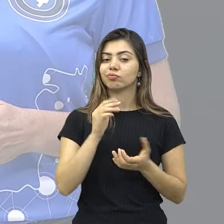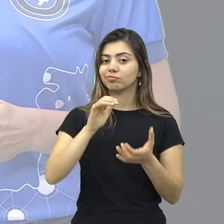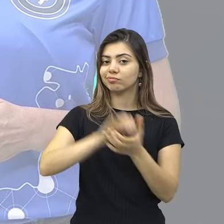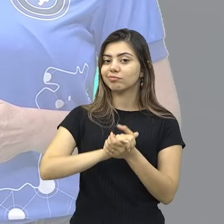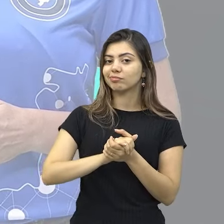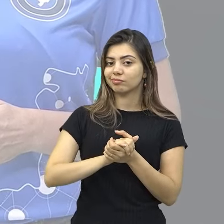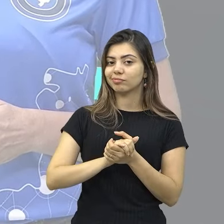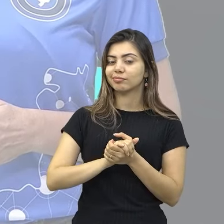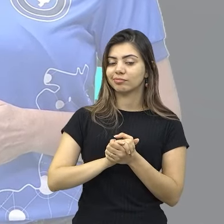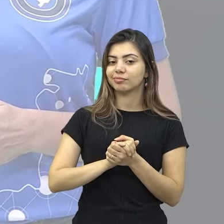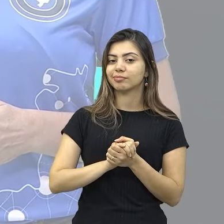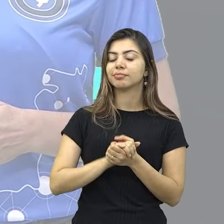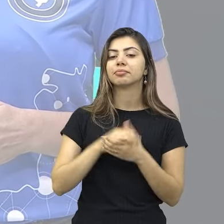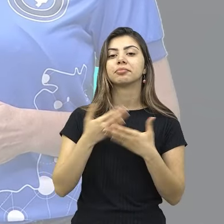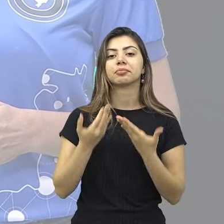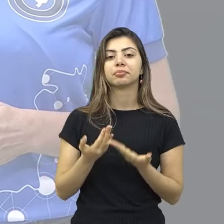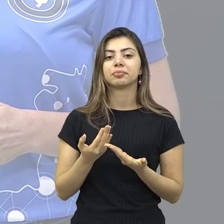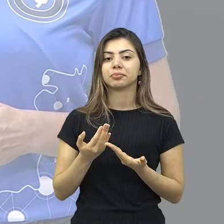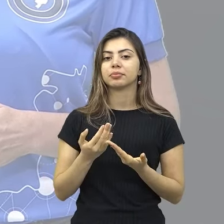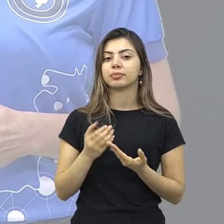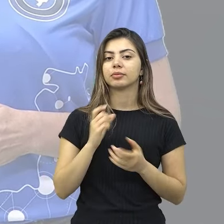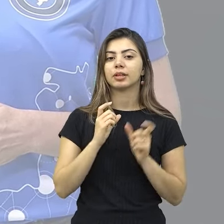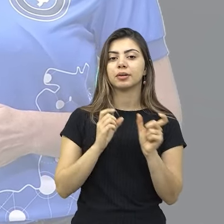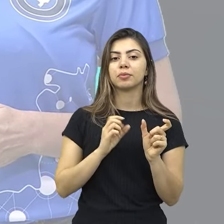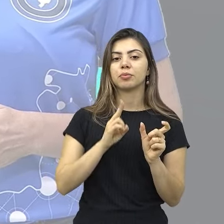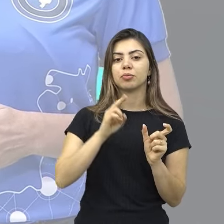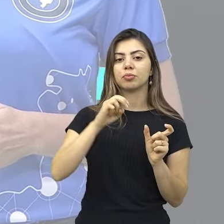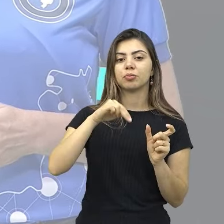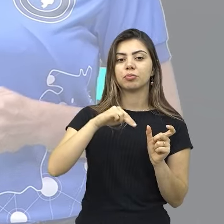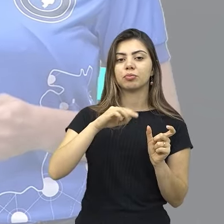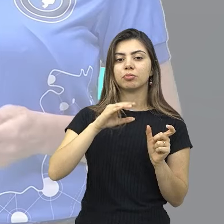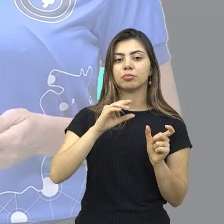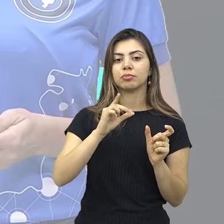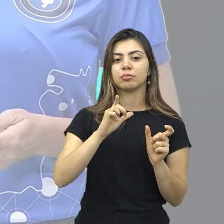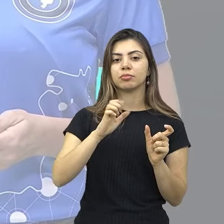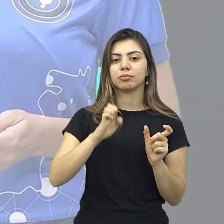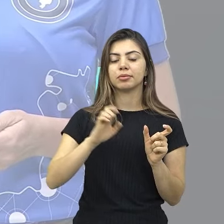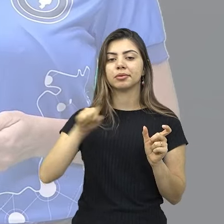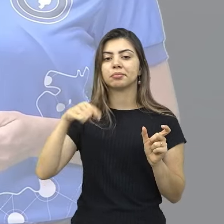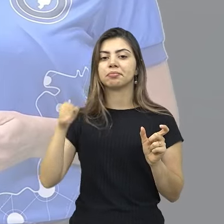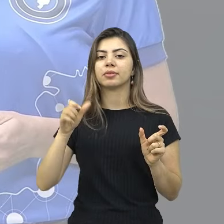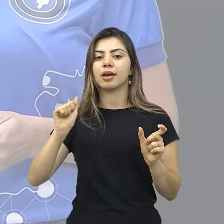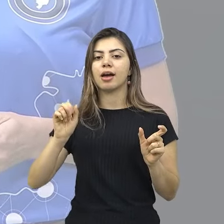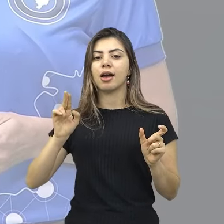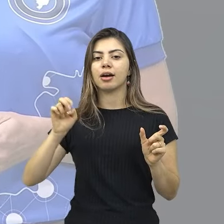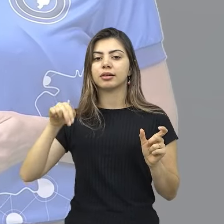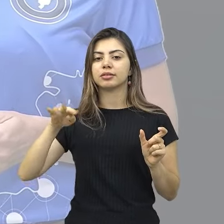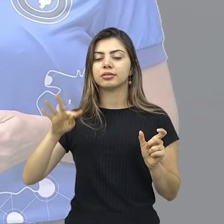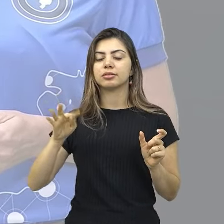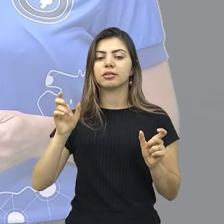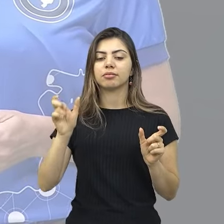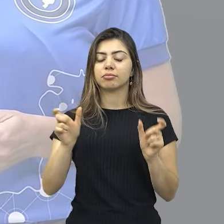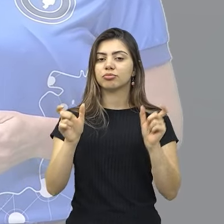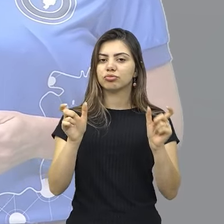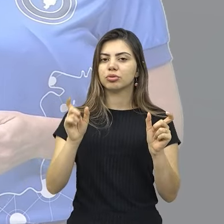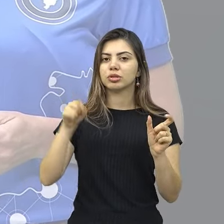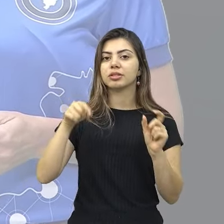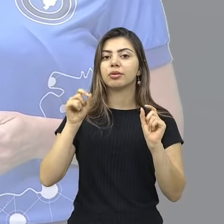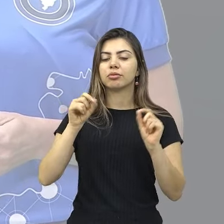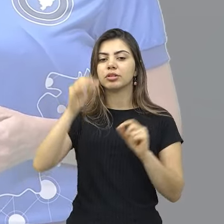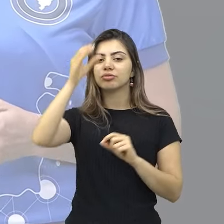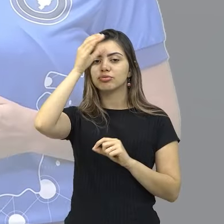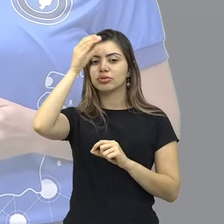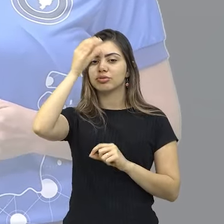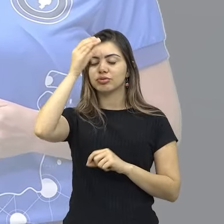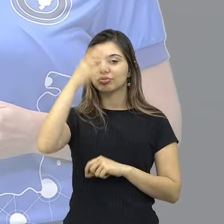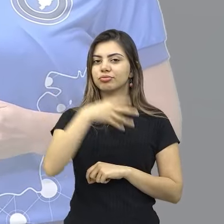né? Eles são o uncle e aunt dos filhos do Harry e da Meghan, né? Certo? Que são, o Harry é o